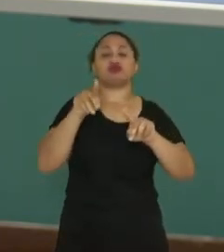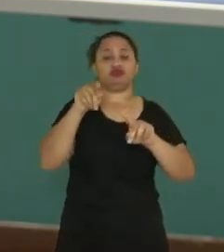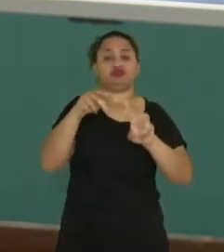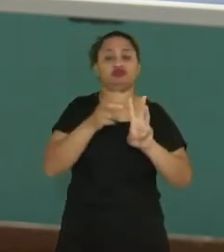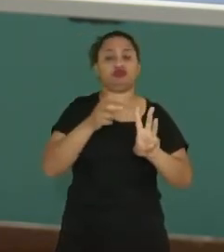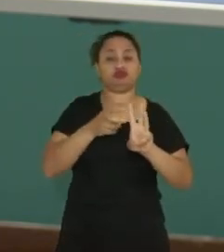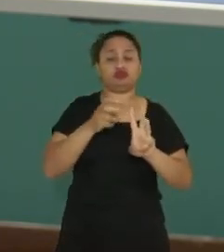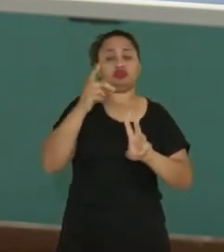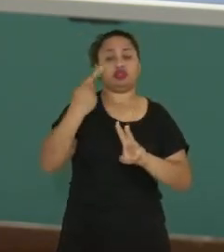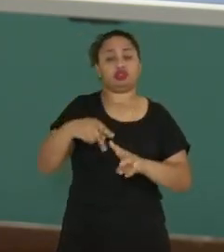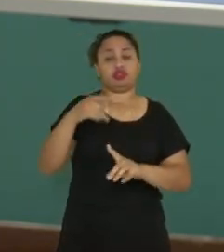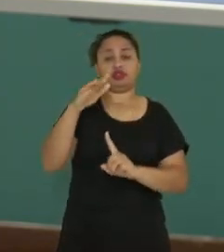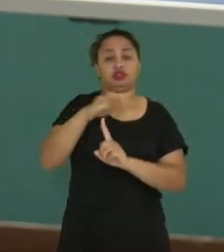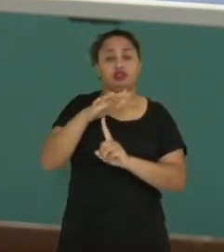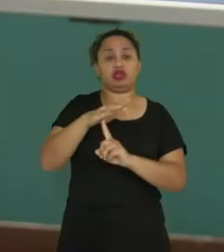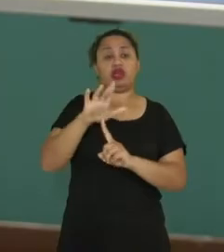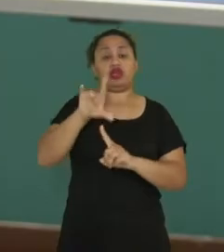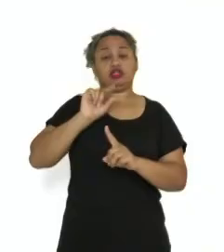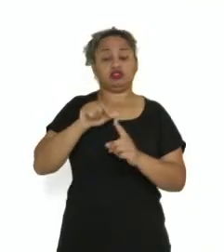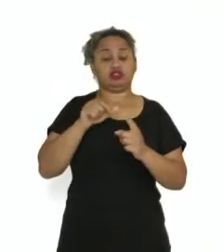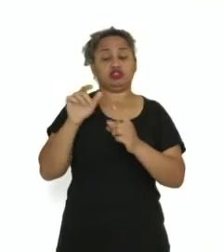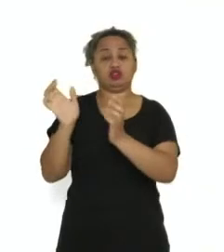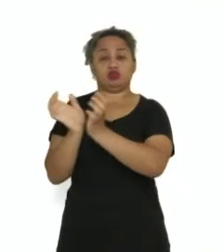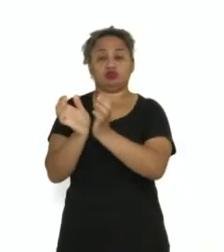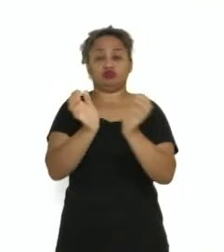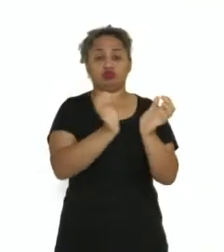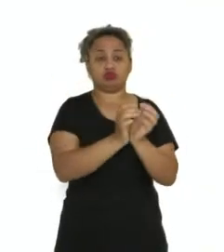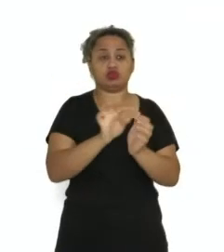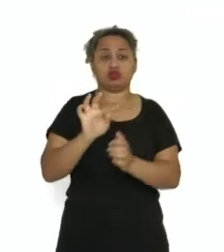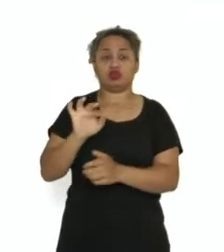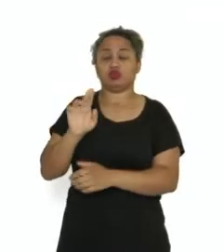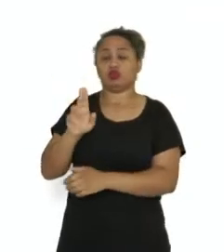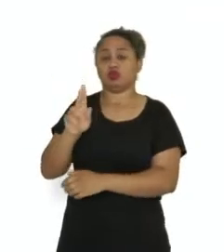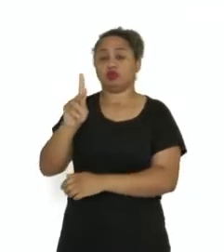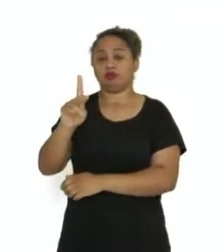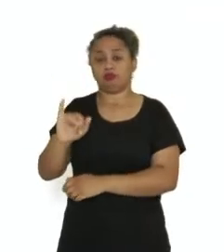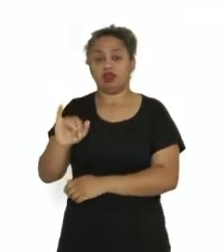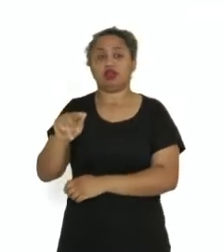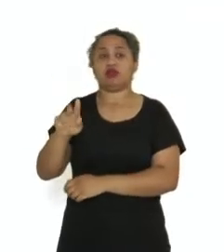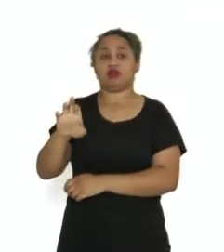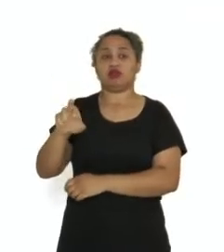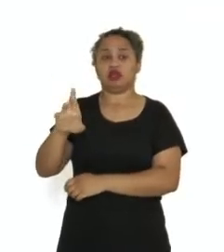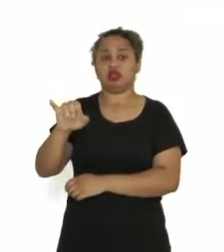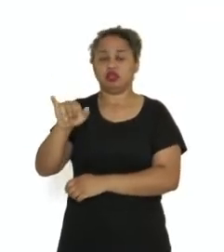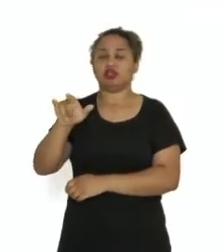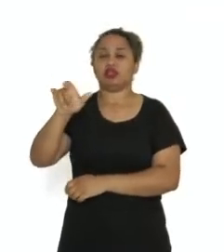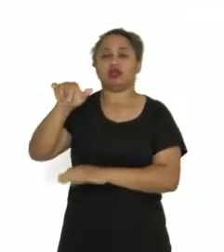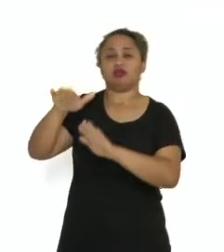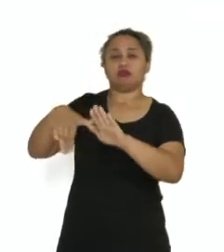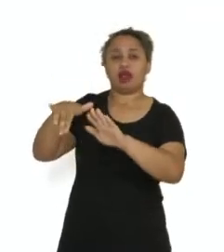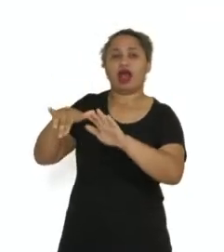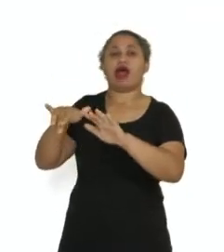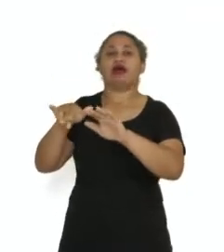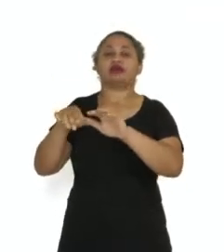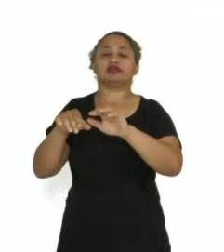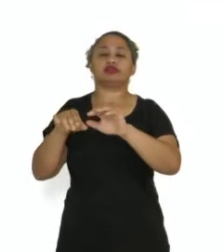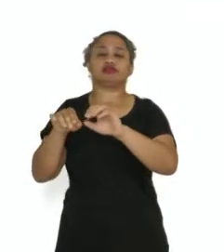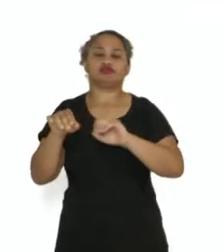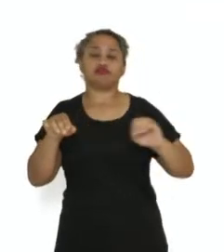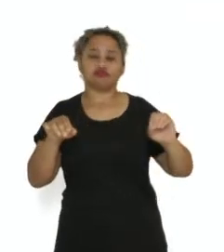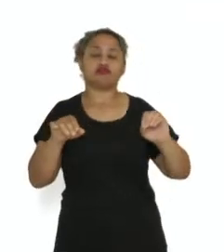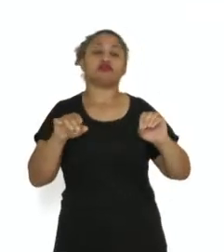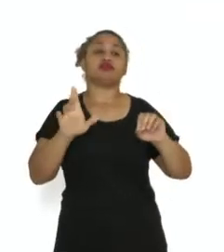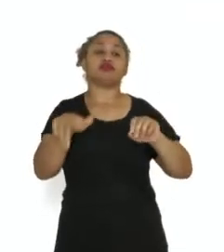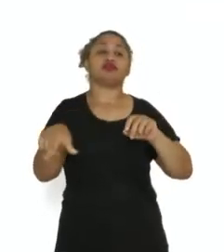se limitava, né, a dois grandes grupos, né, aos tupis-guarani, no litoral, no oeste e no noroeste, e ao grupo